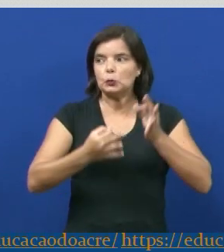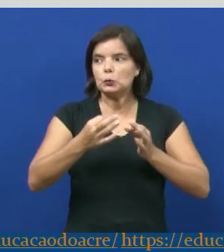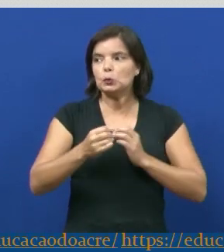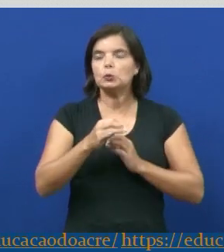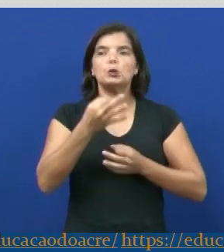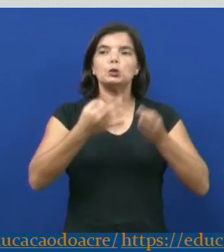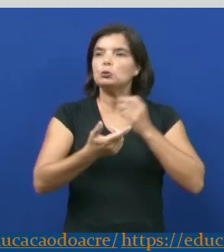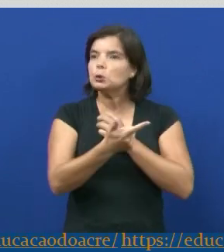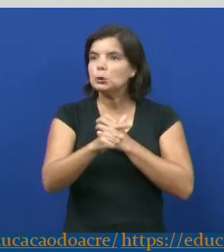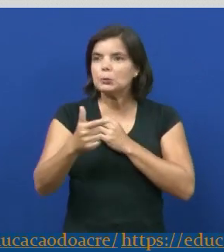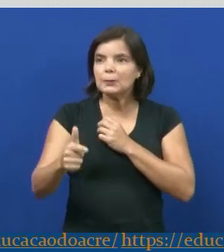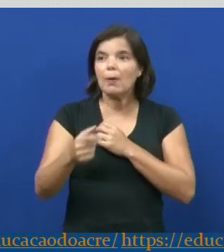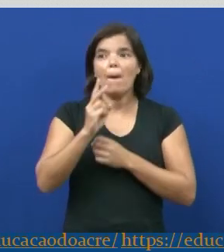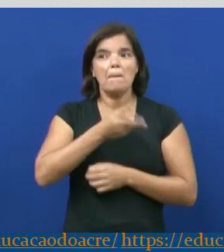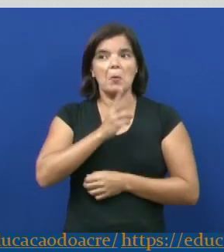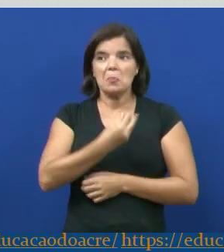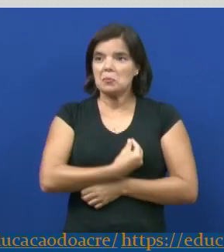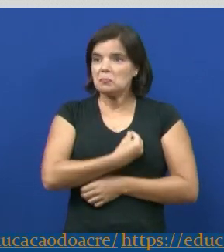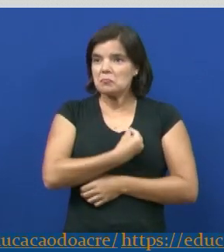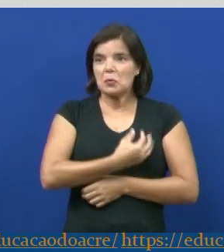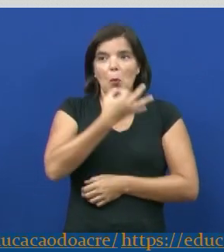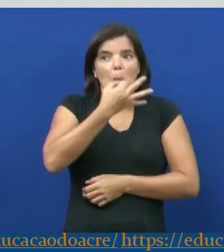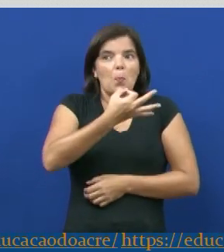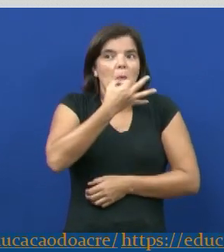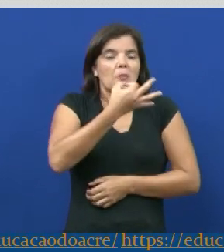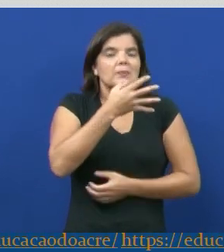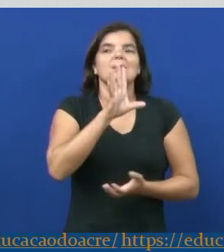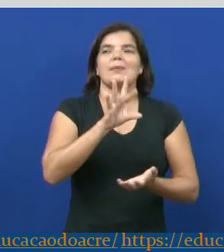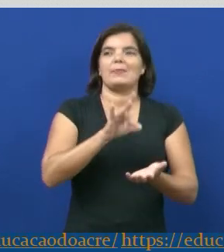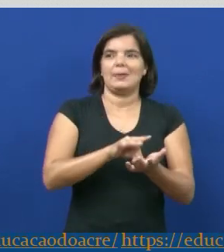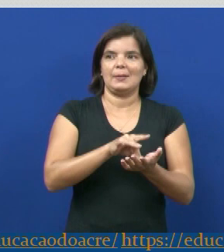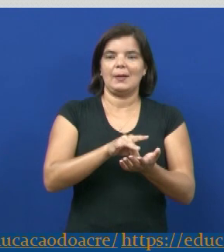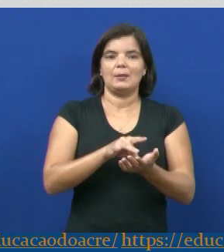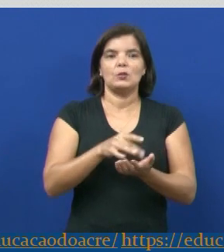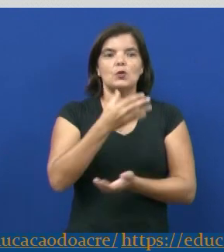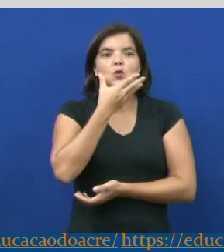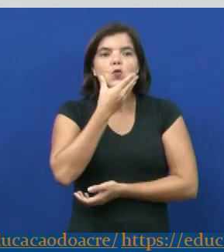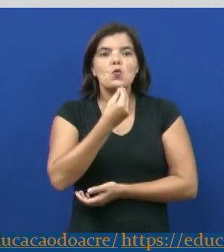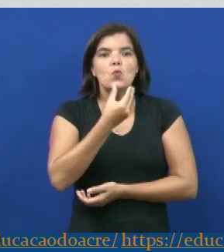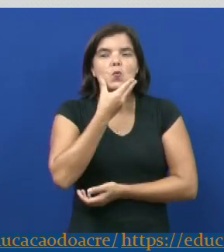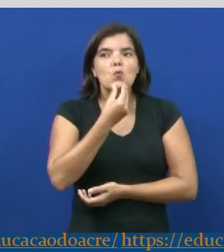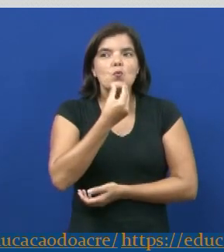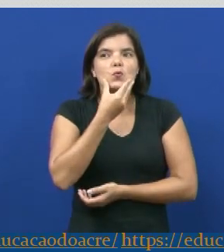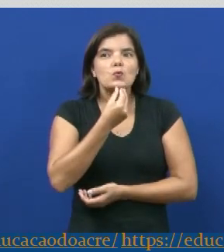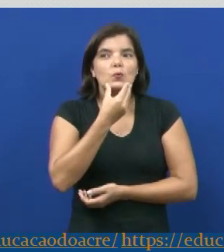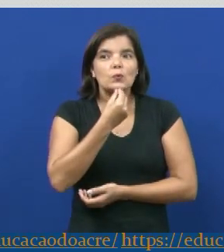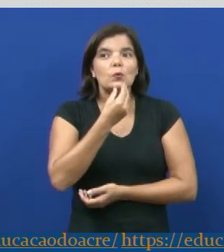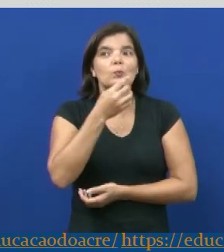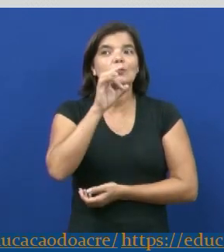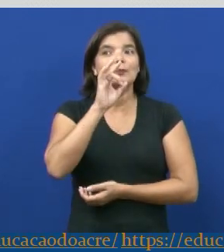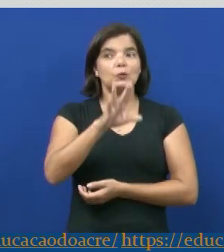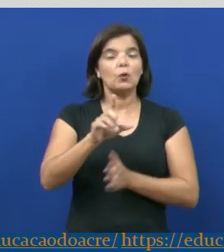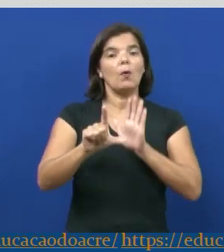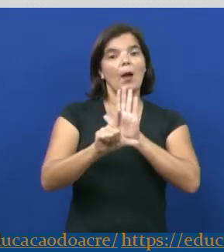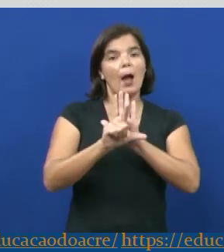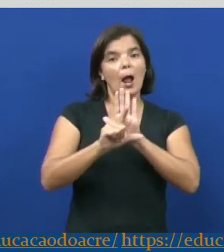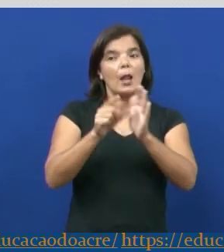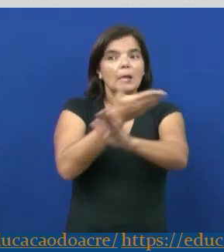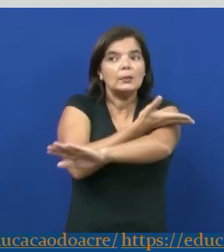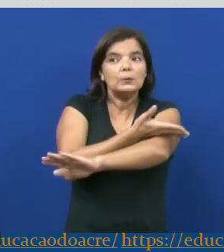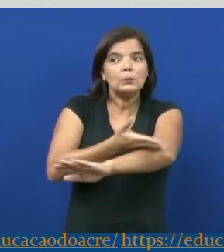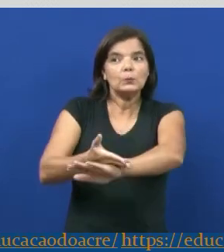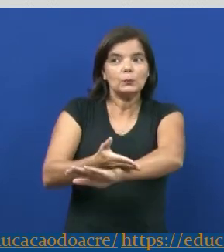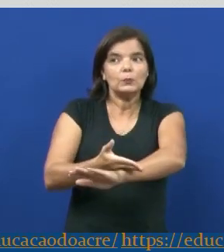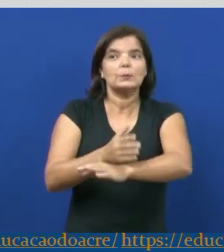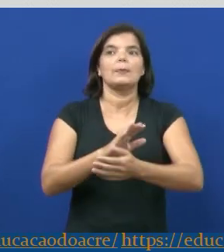o que, da mesma maneira, nada existe do ponto de vista da verdade, que os homens agem apenas segundo a lei e o